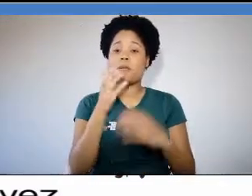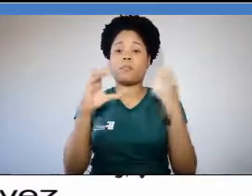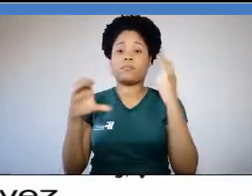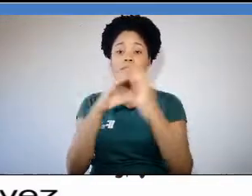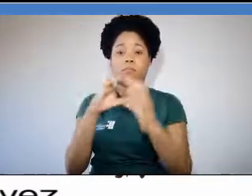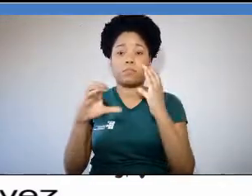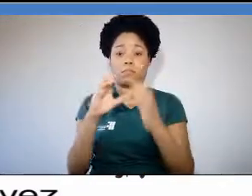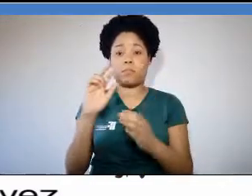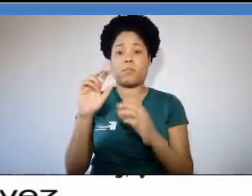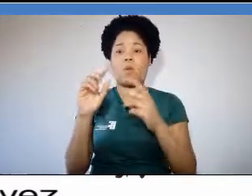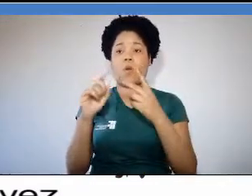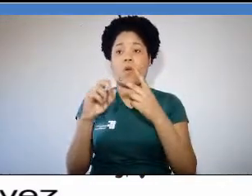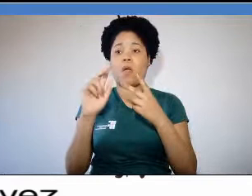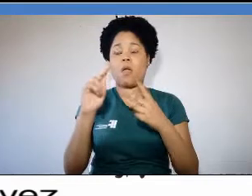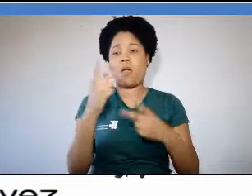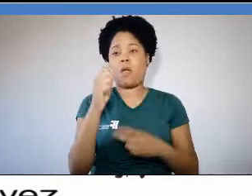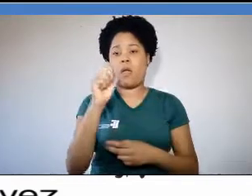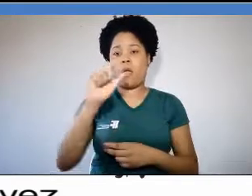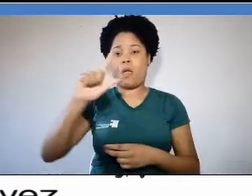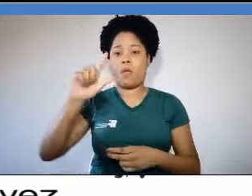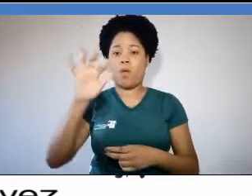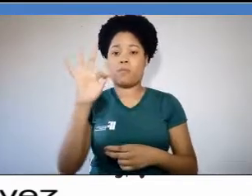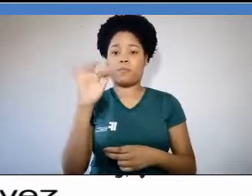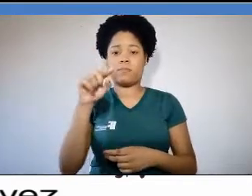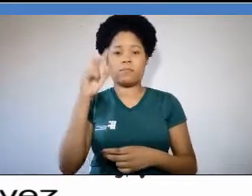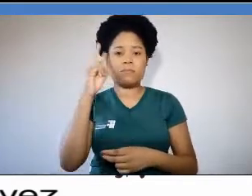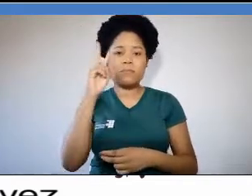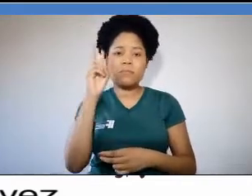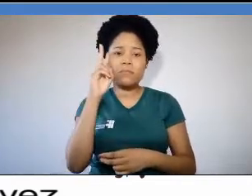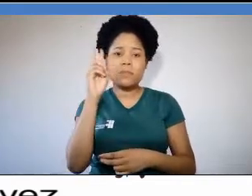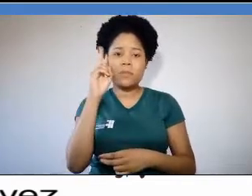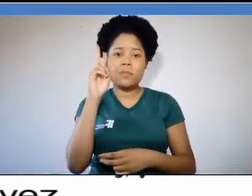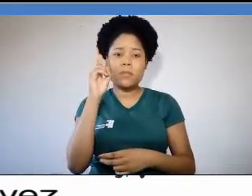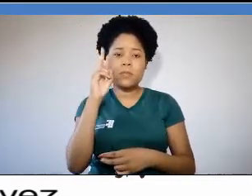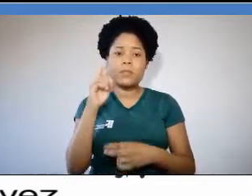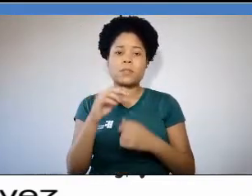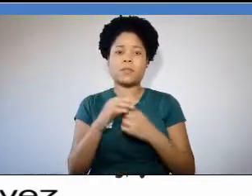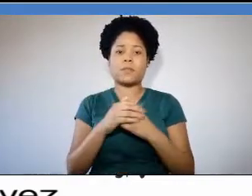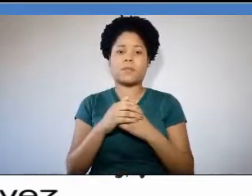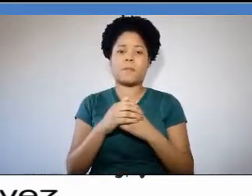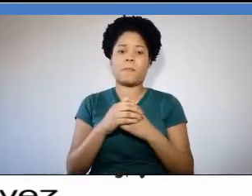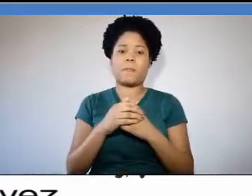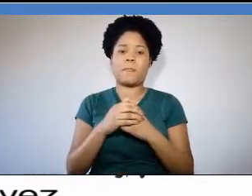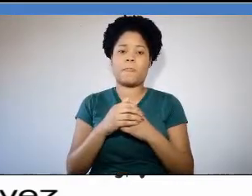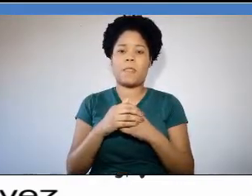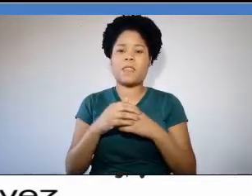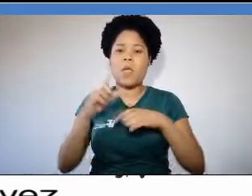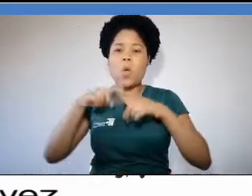uma comunicação half duplex. Vocês conseguem lembrar daqueles